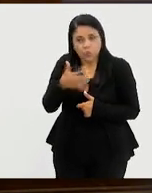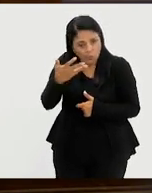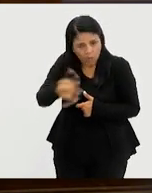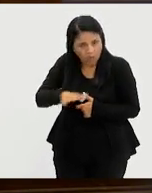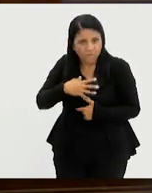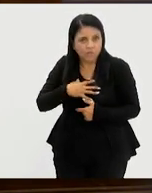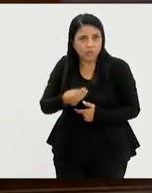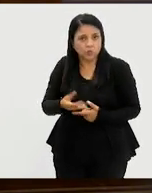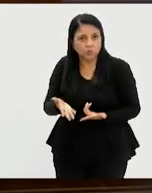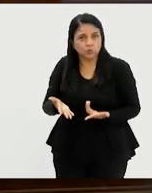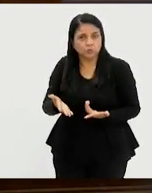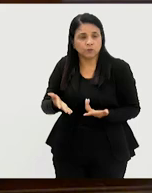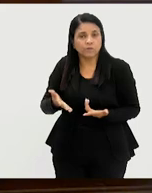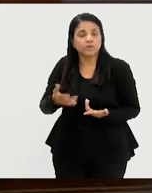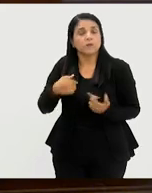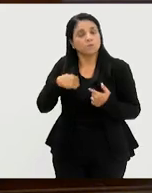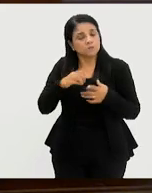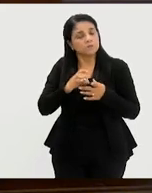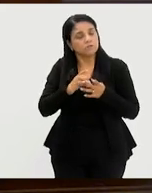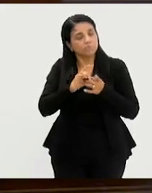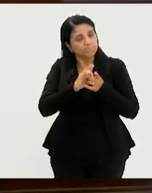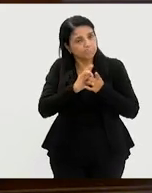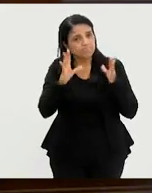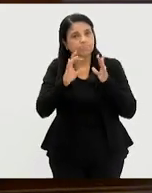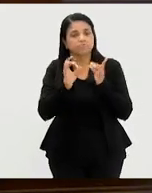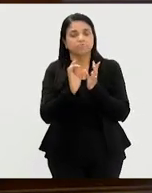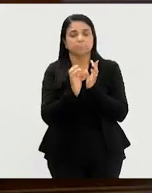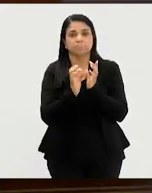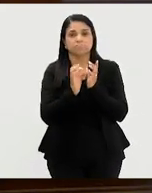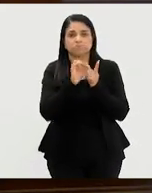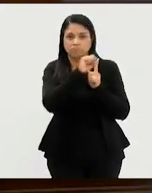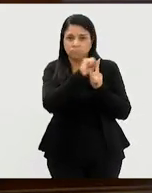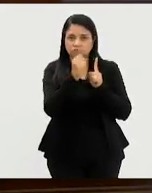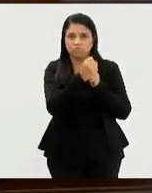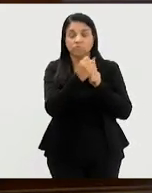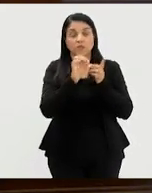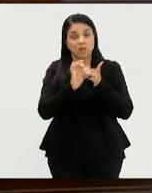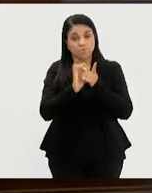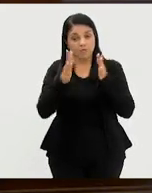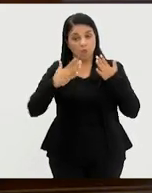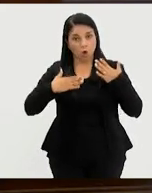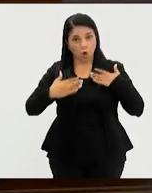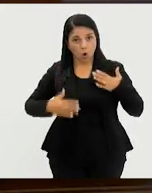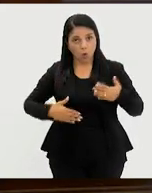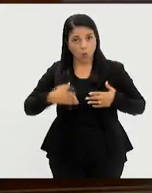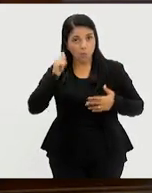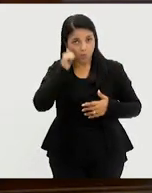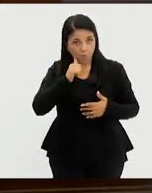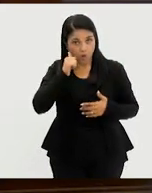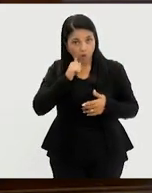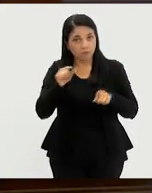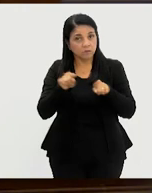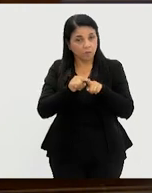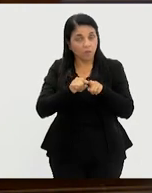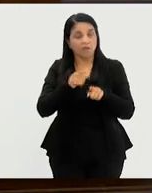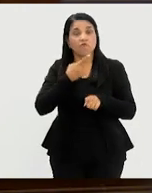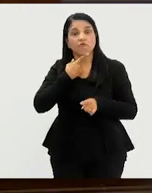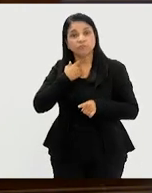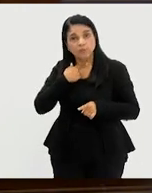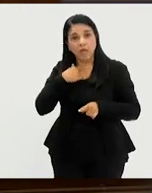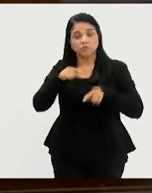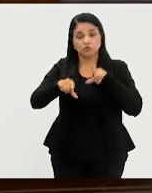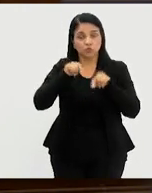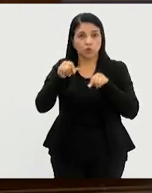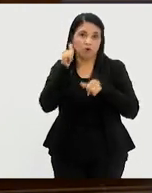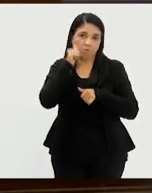preza por uma sociedade democrática onde a liberdade sobre o corpo das mulheres também esteja sobre a vontade das mulheres e